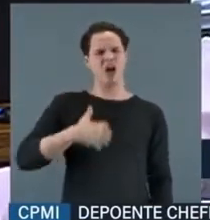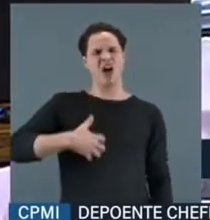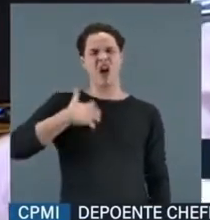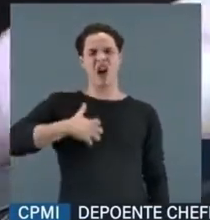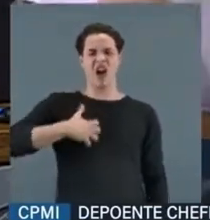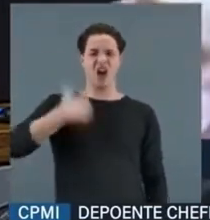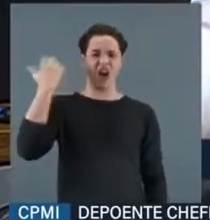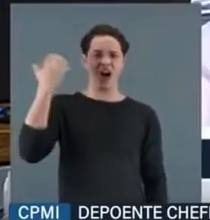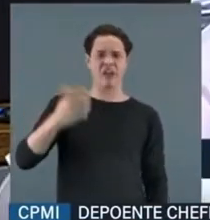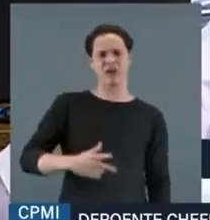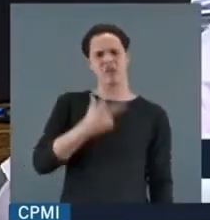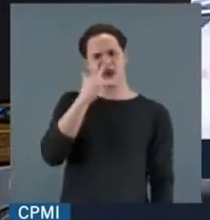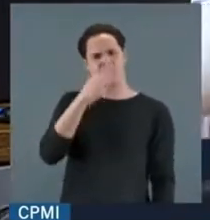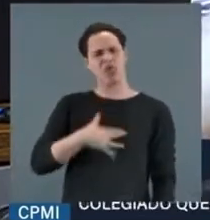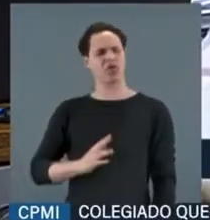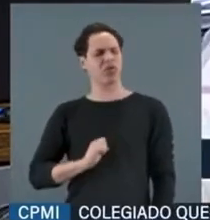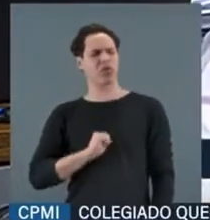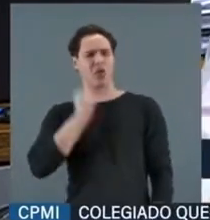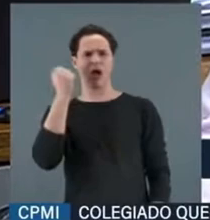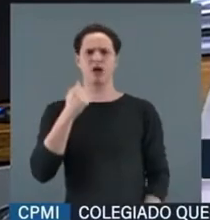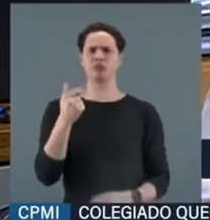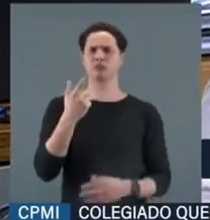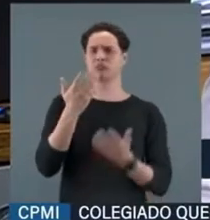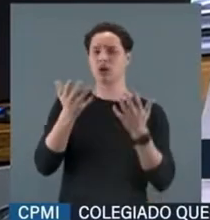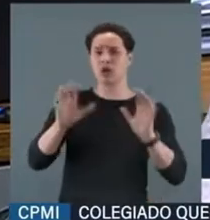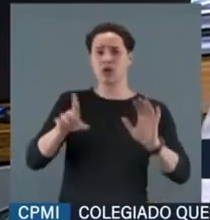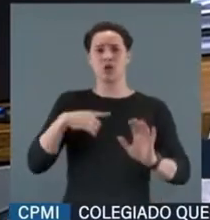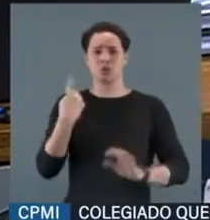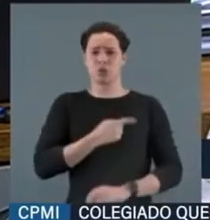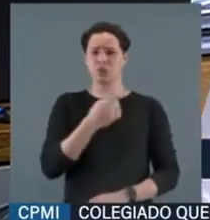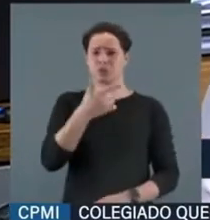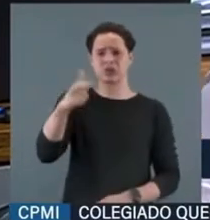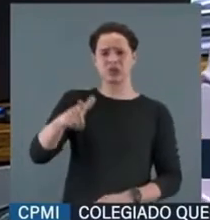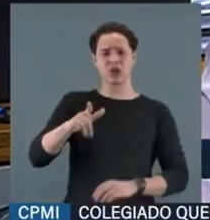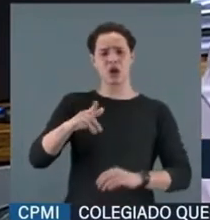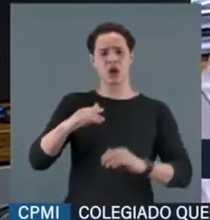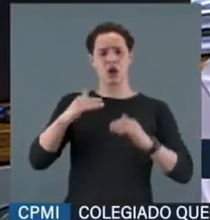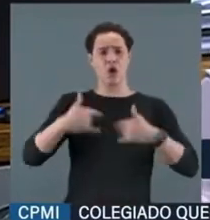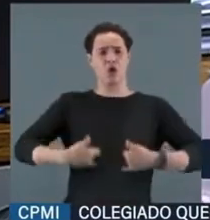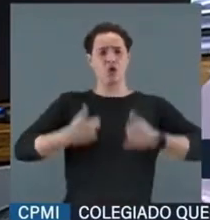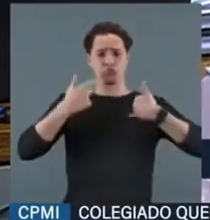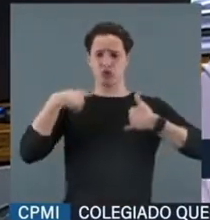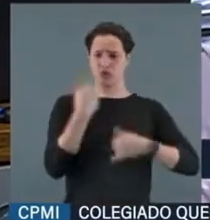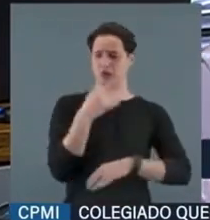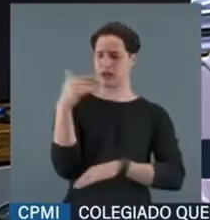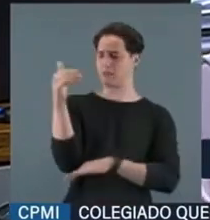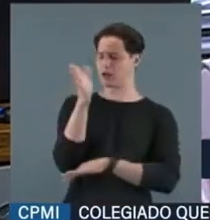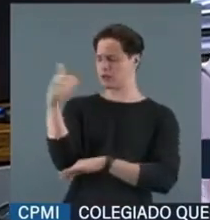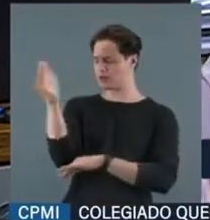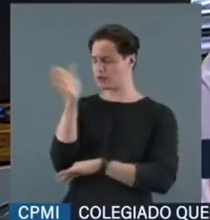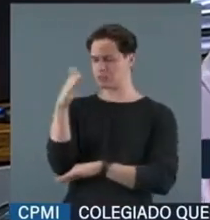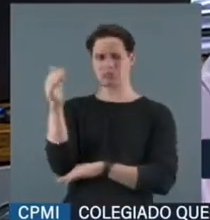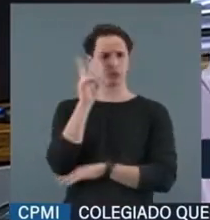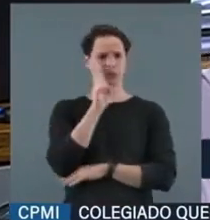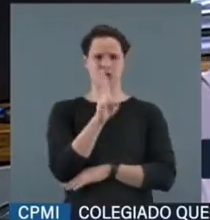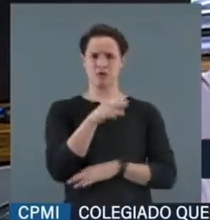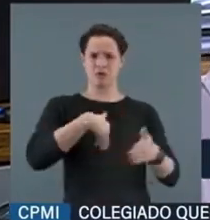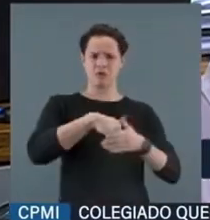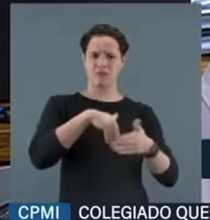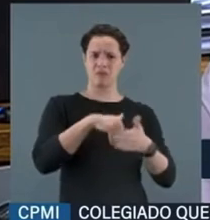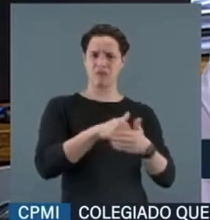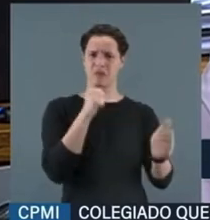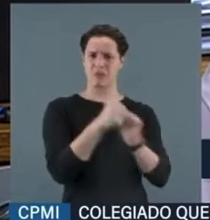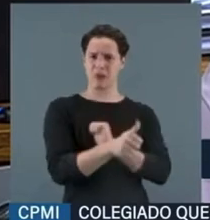tomando rancor não querendo nós não tínhamos mais orgulho da nossa bandeira eu não via mais jogo de futebol da Seleção